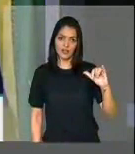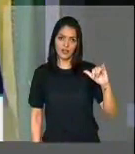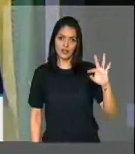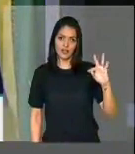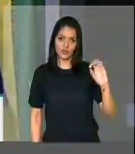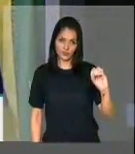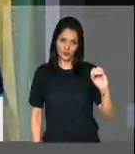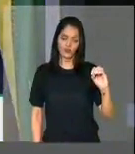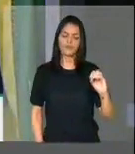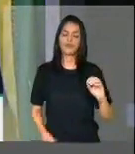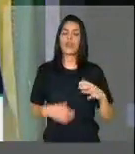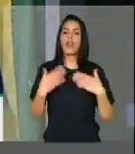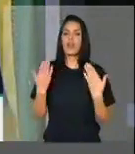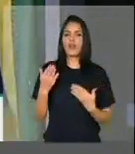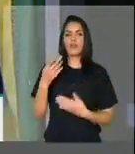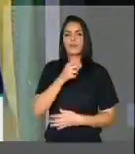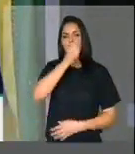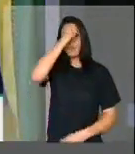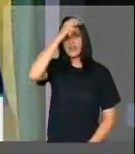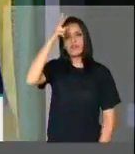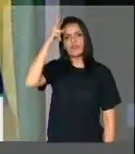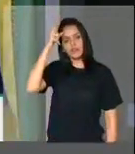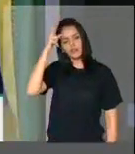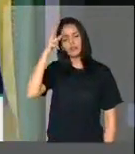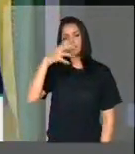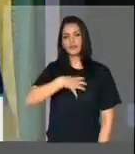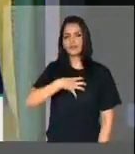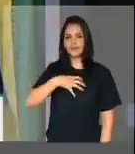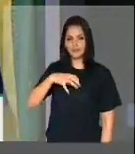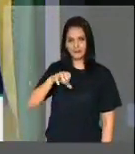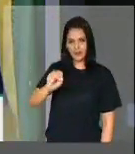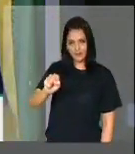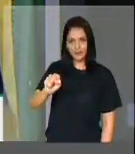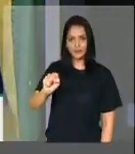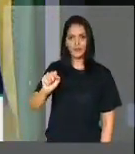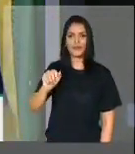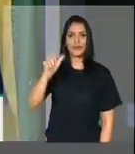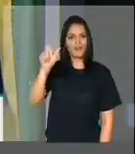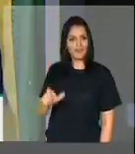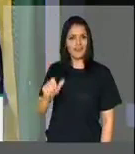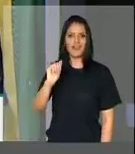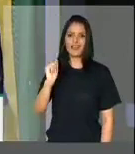Salvador, presidente do Democratas, ACM Neto,